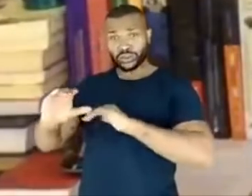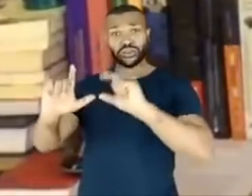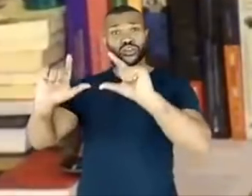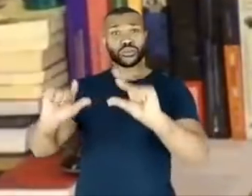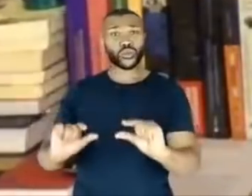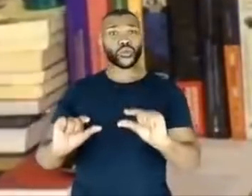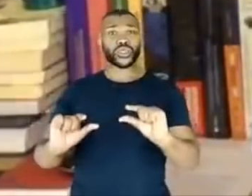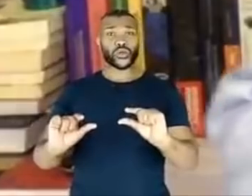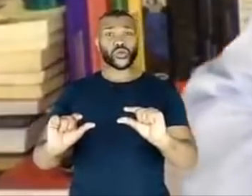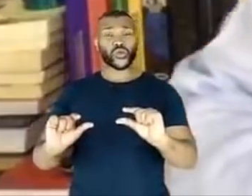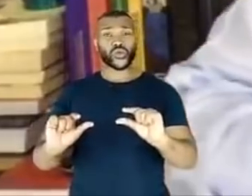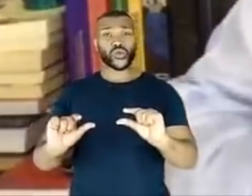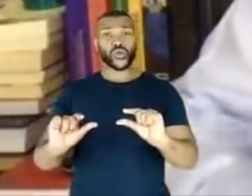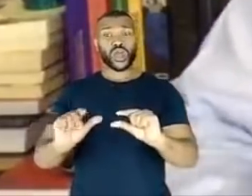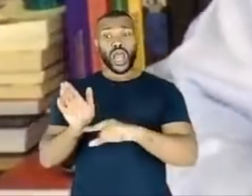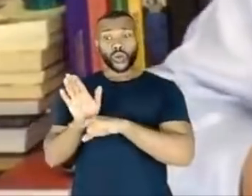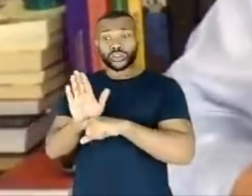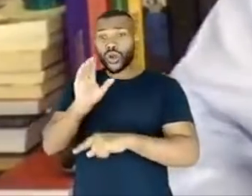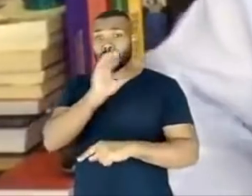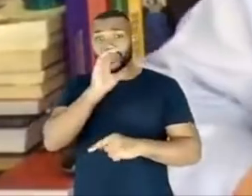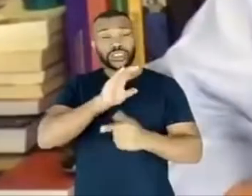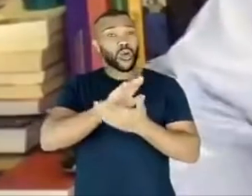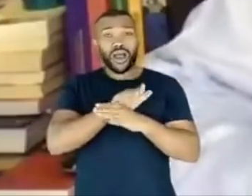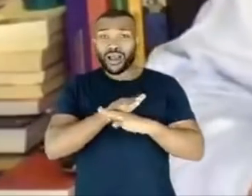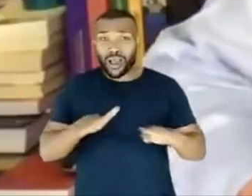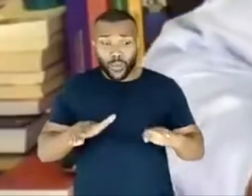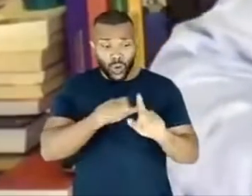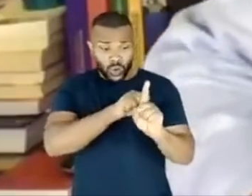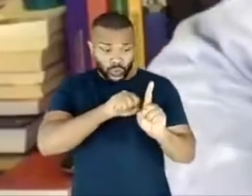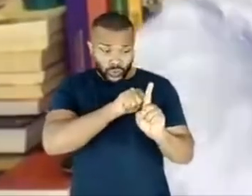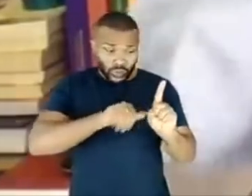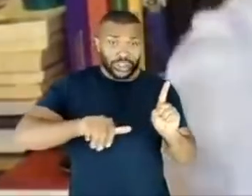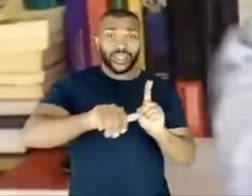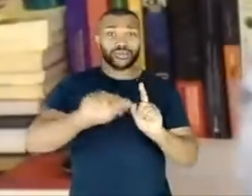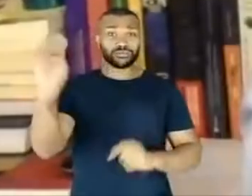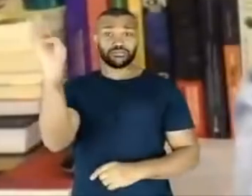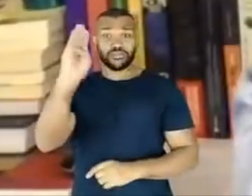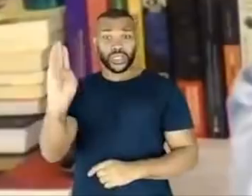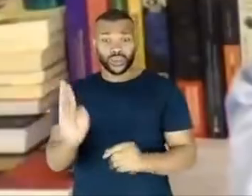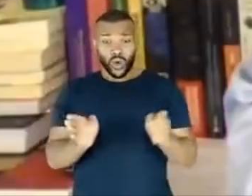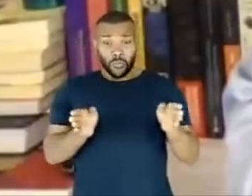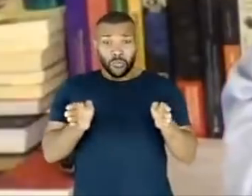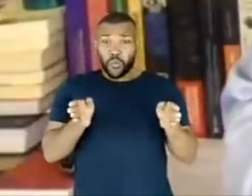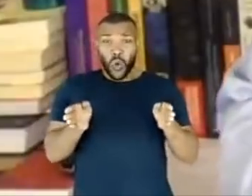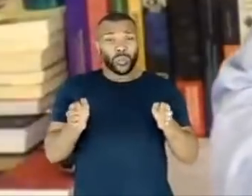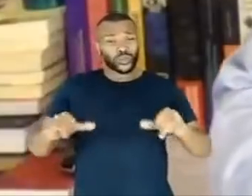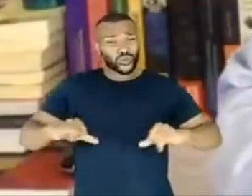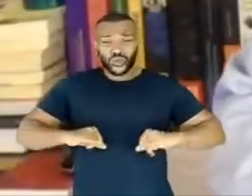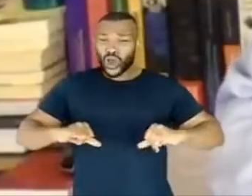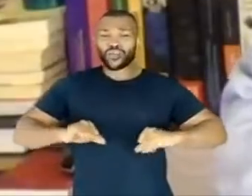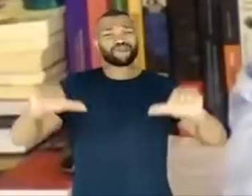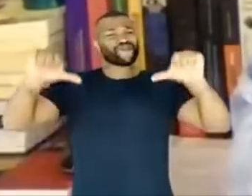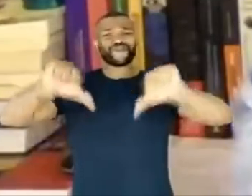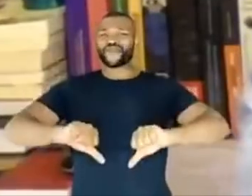auxílio emergencial no momento em que a sociedade brasileira está vivendo um momento de pior sofrimento. Eu moro em